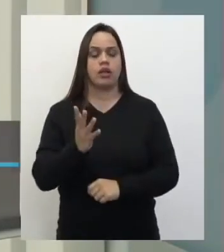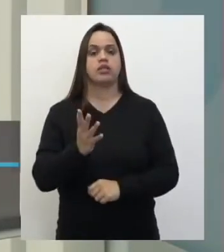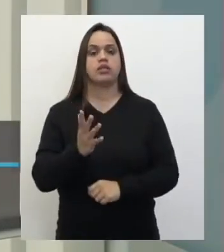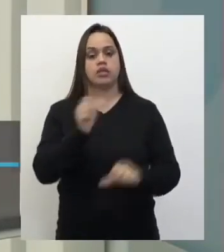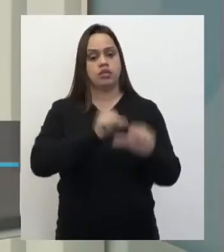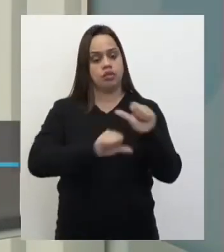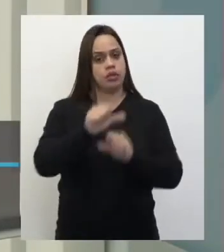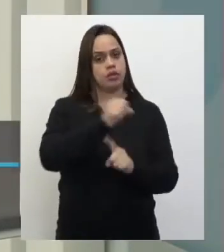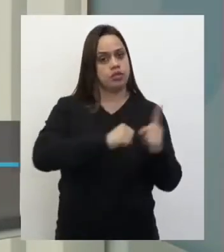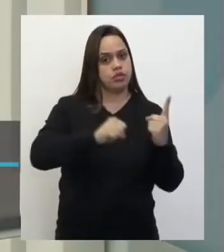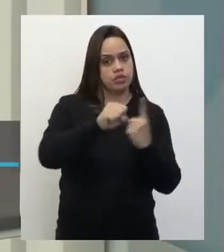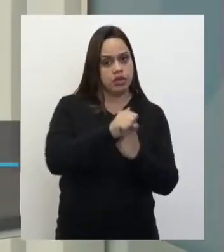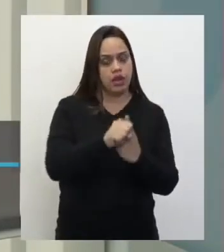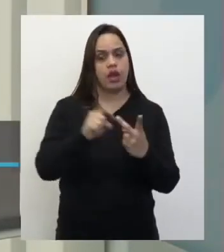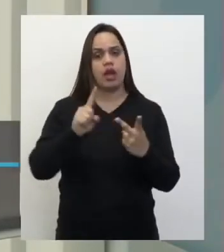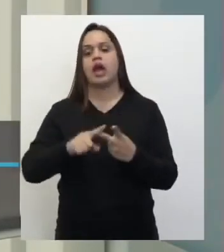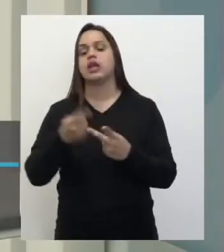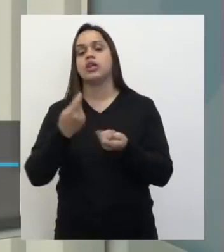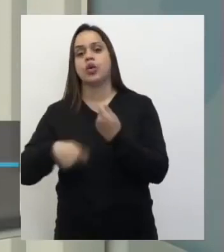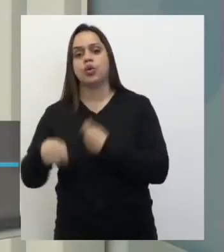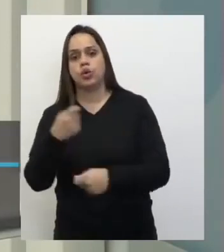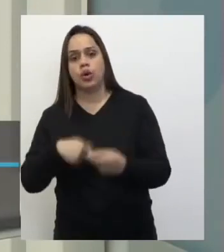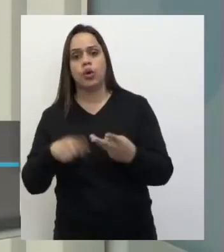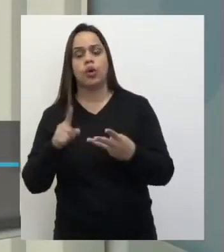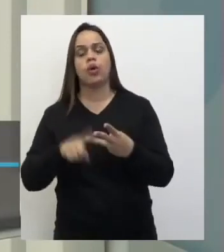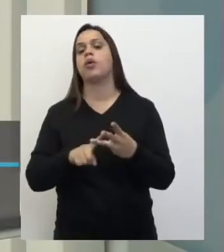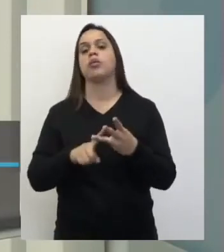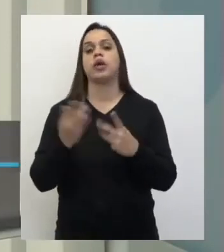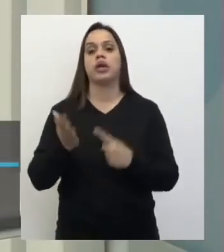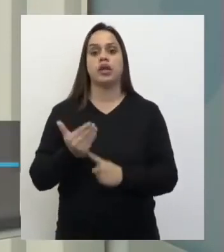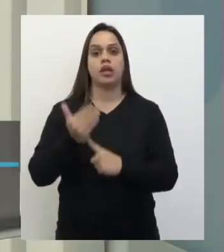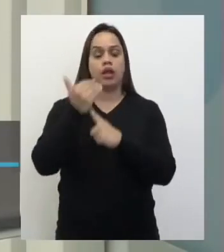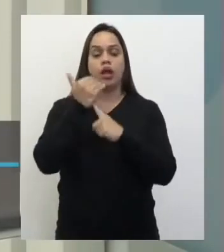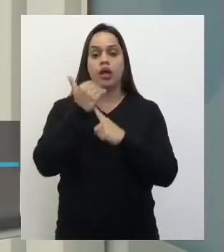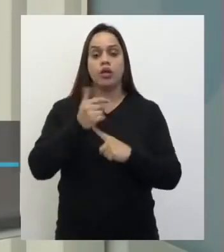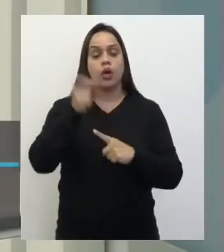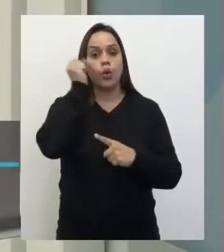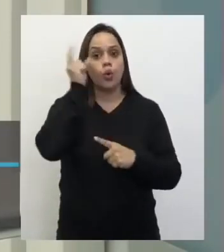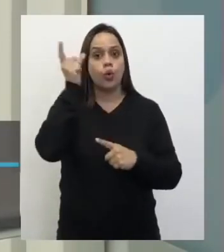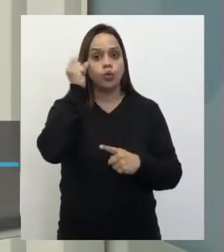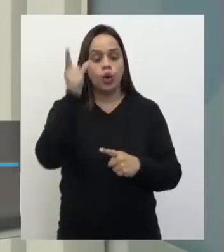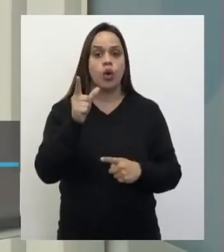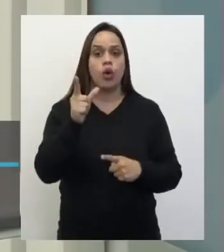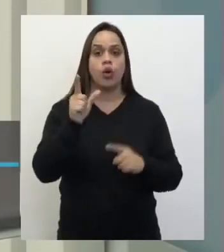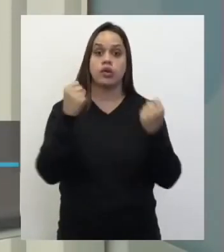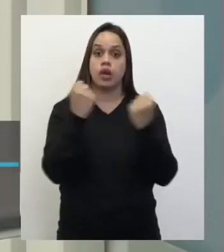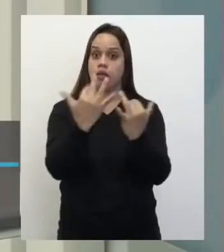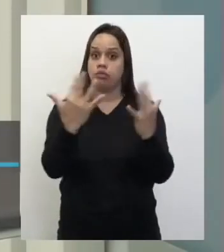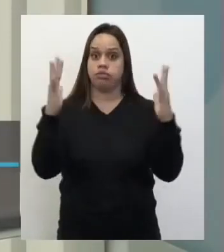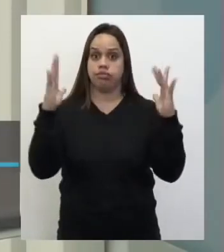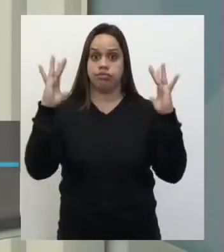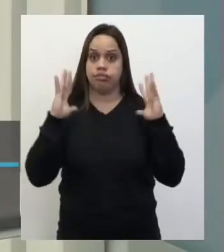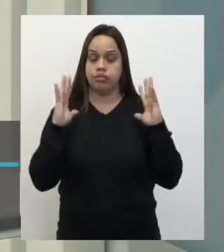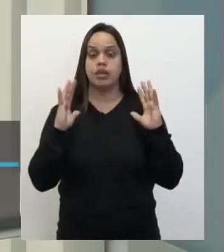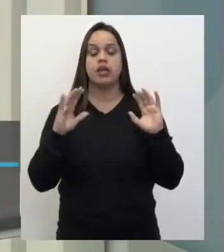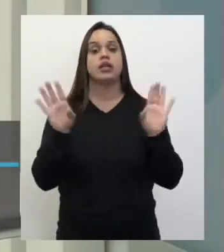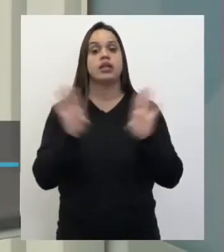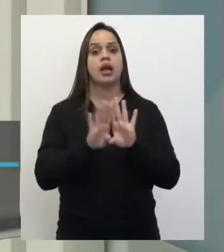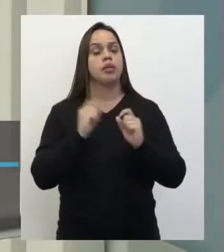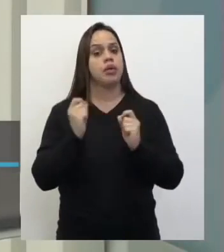sociais, econômicas, tecnológicas, as culturais, as ambientais. Para